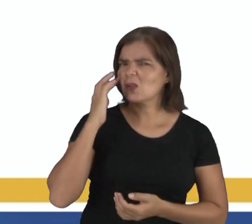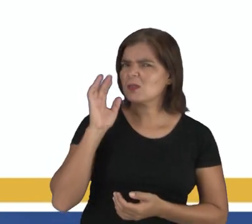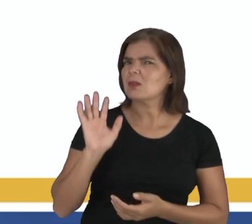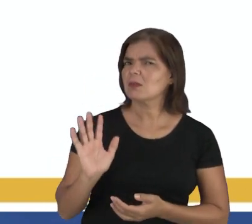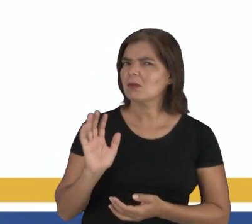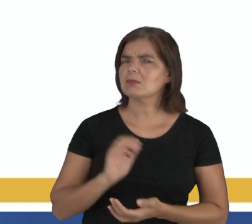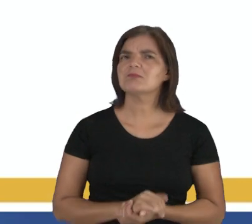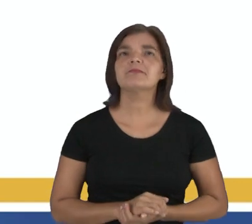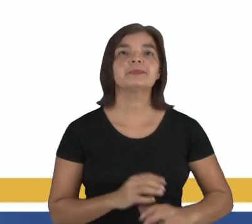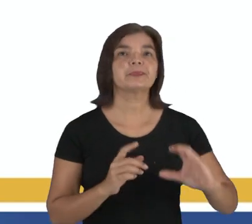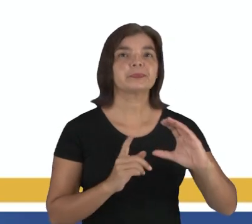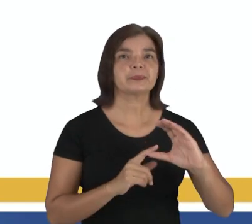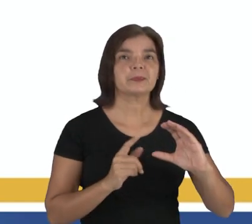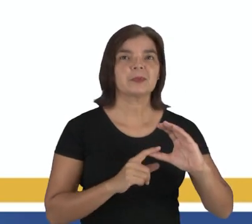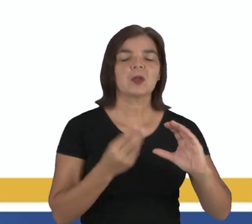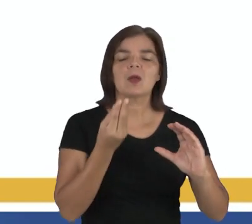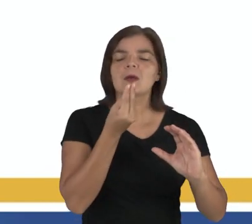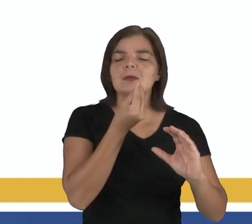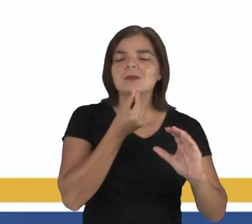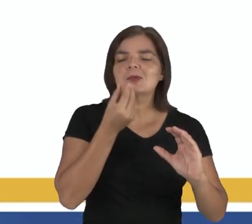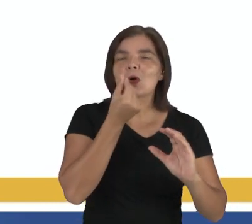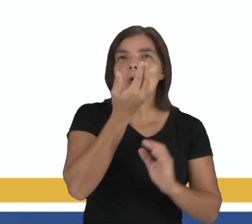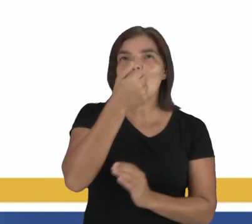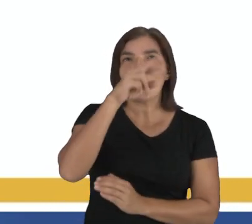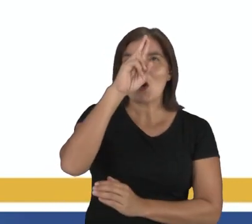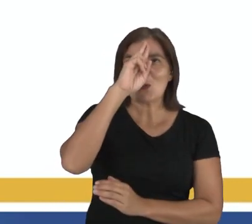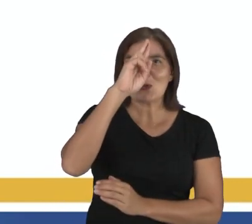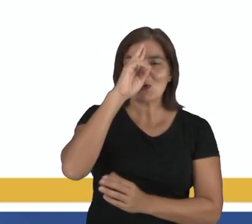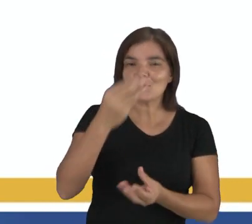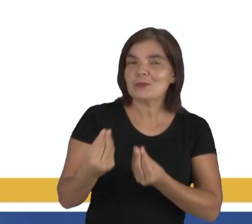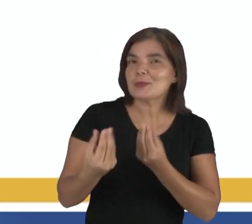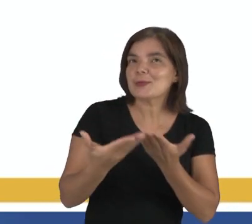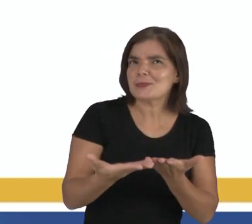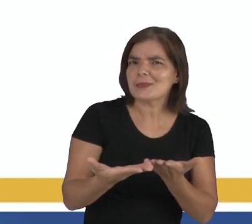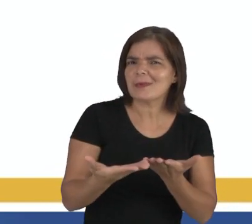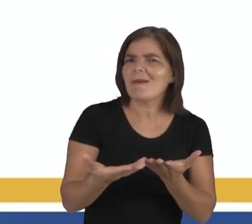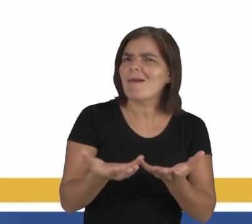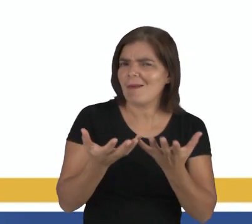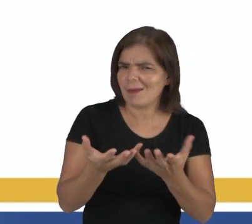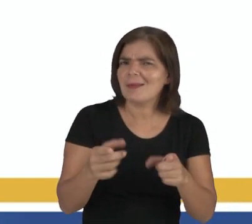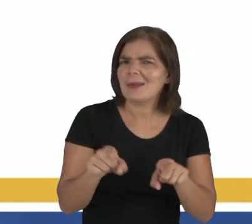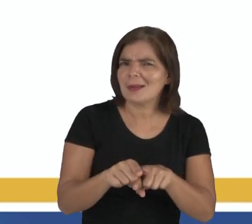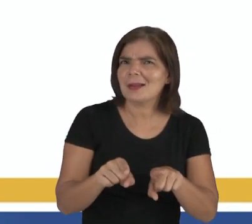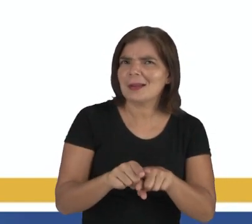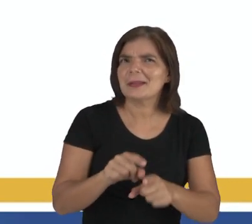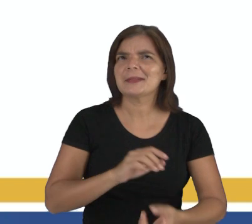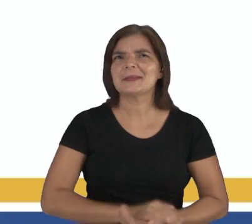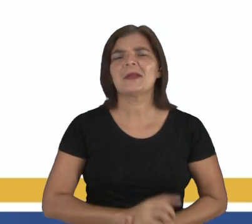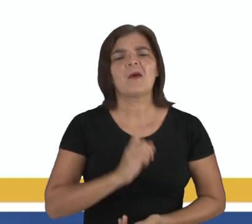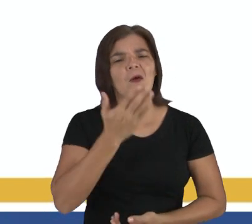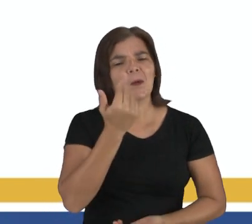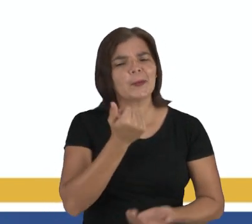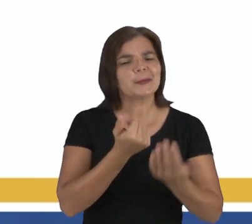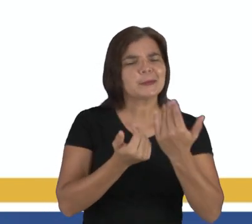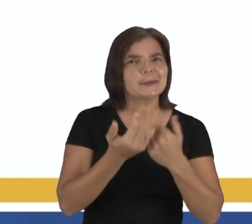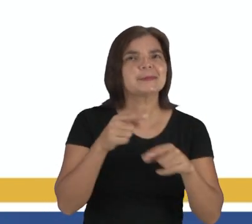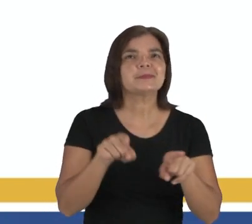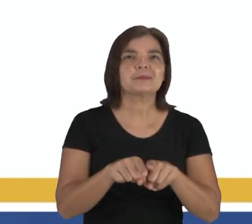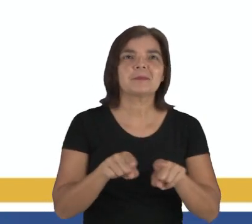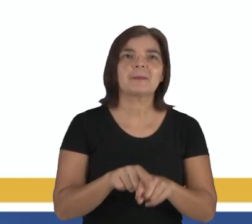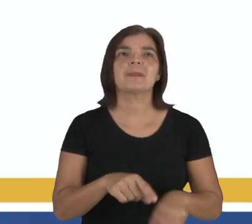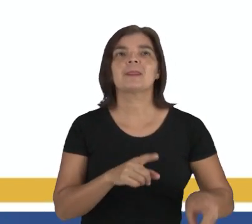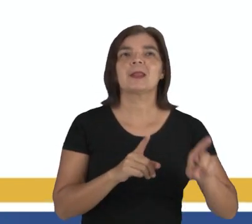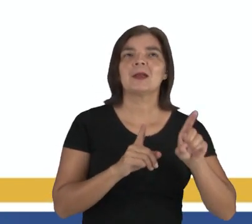que é isso? C, saborear o almoço que lhe foi servido? Será que ele quer realmente ficar lá comendo, comendo, saborear?